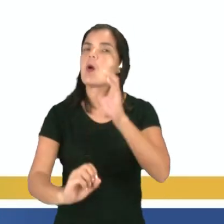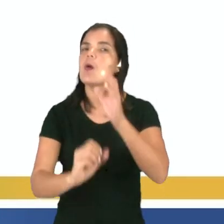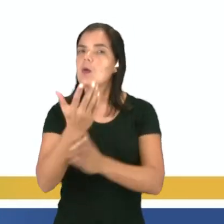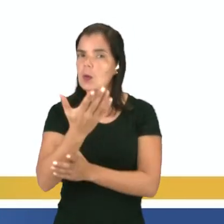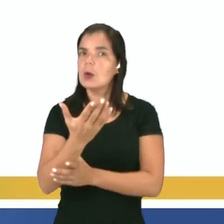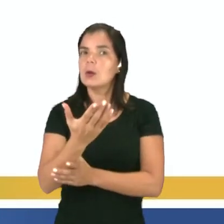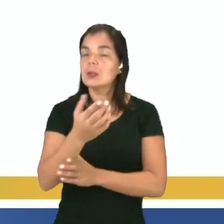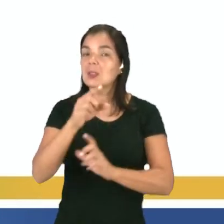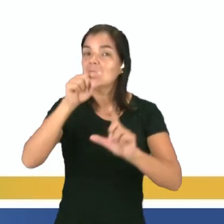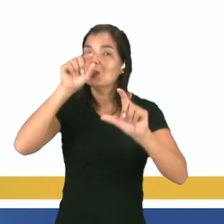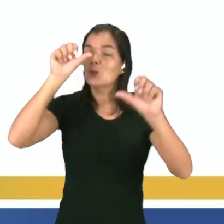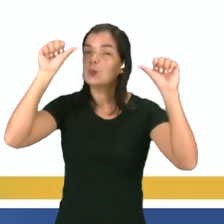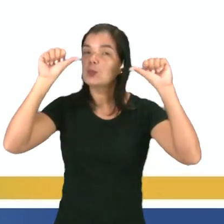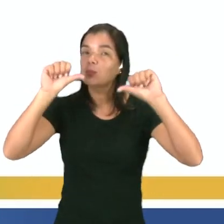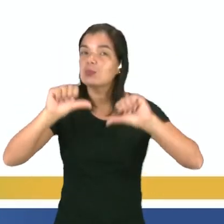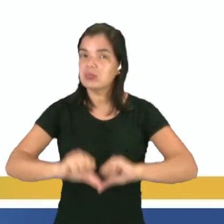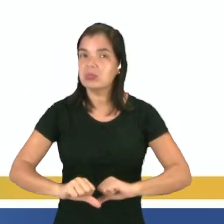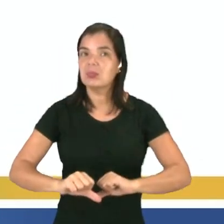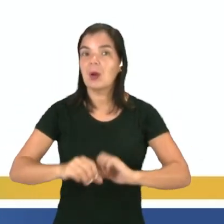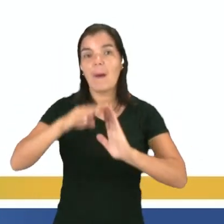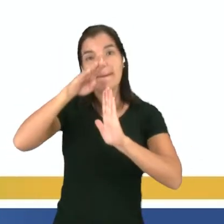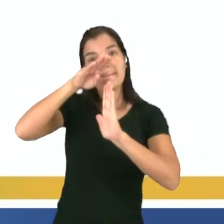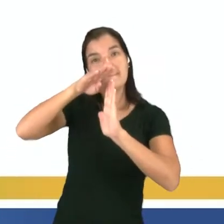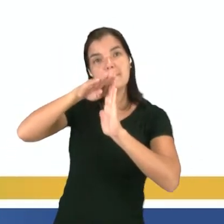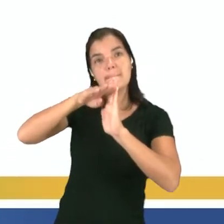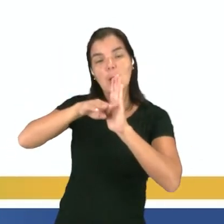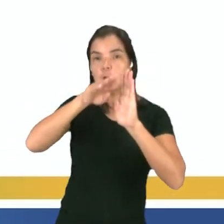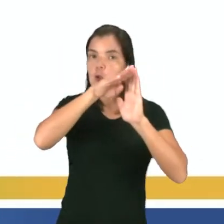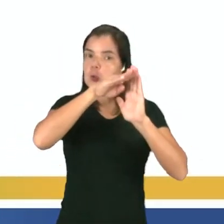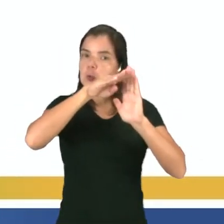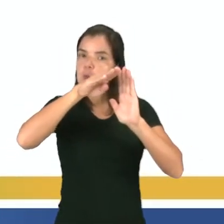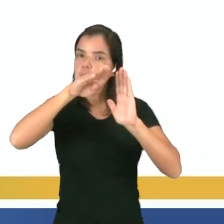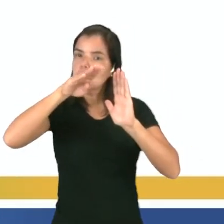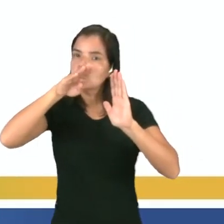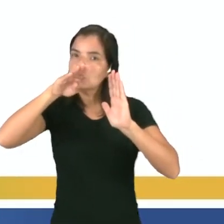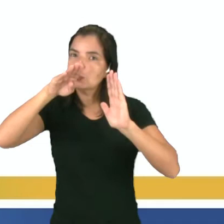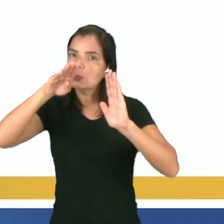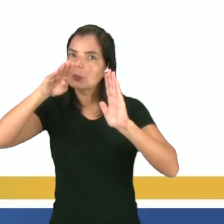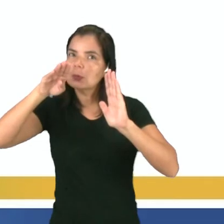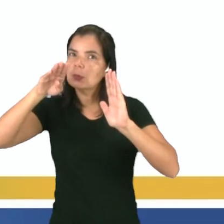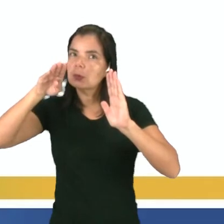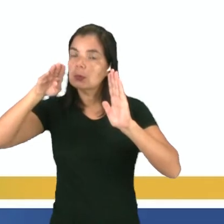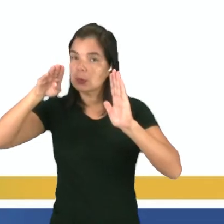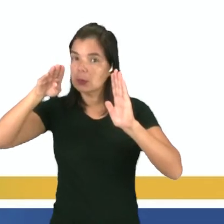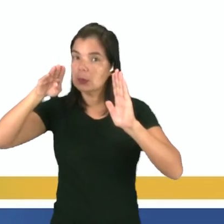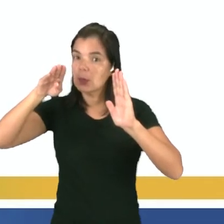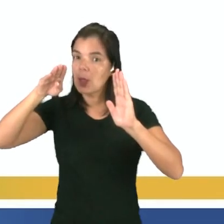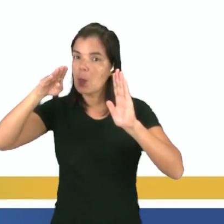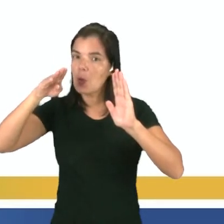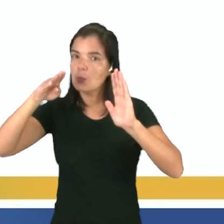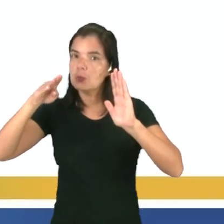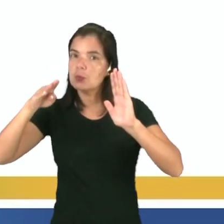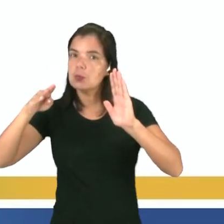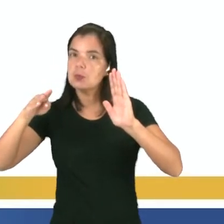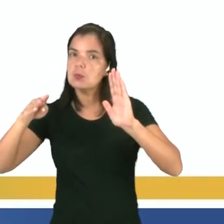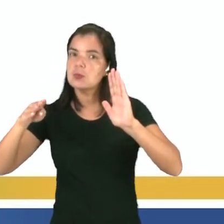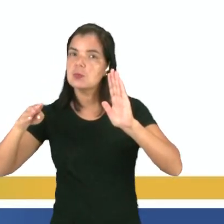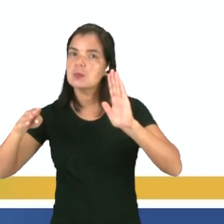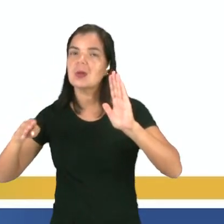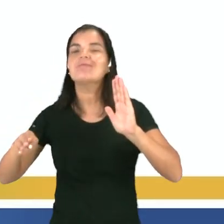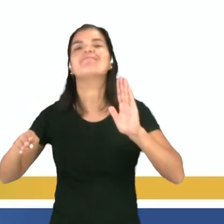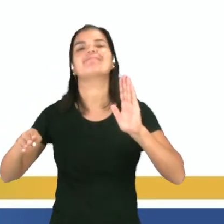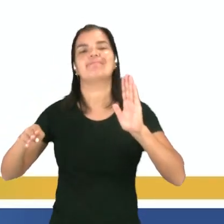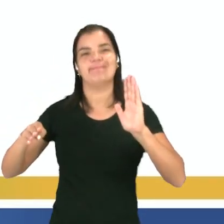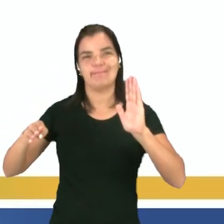uma decadência total. Veja que está mantido no gráfico de forma linear, mas quando chega nesse período